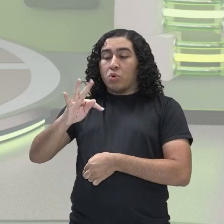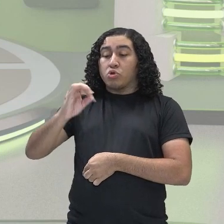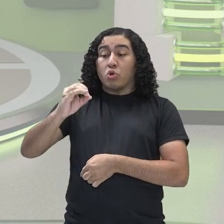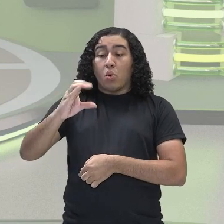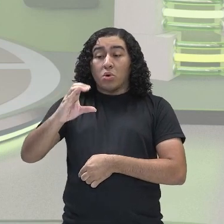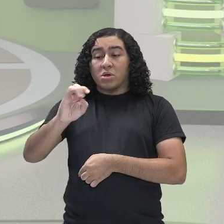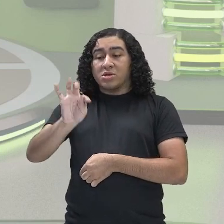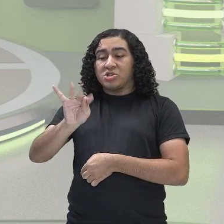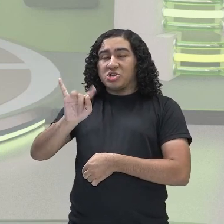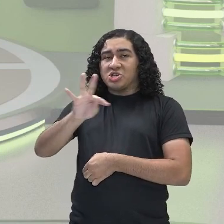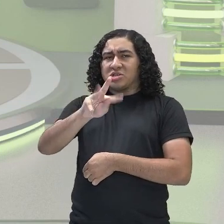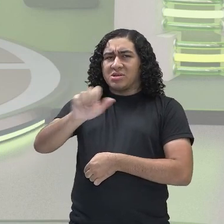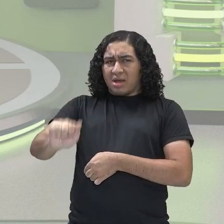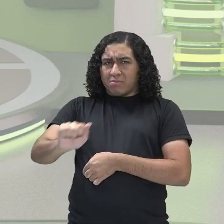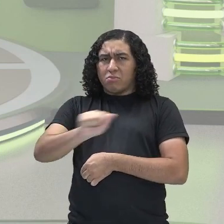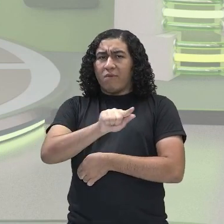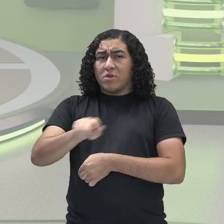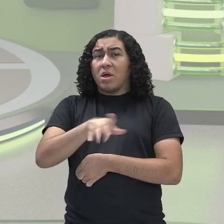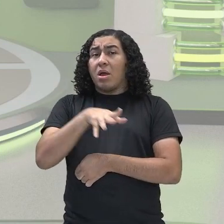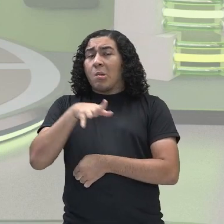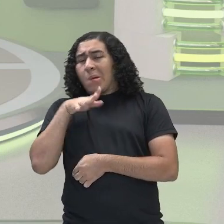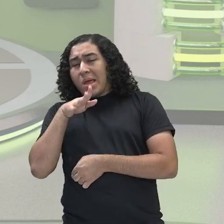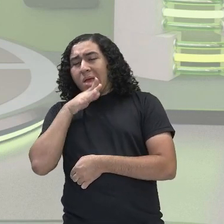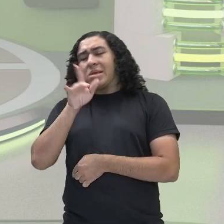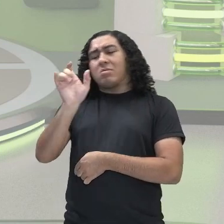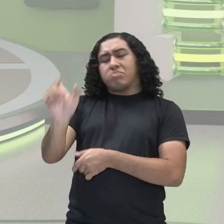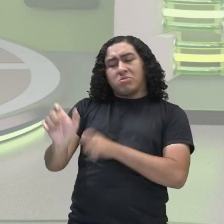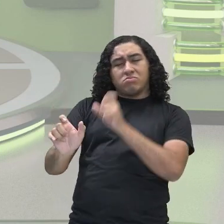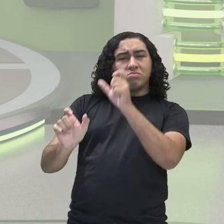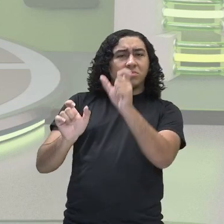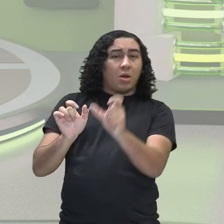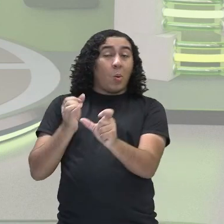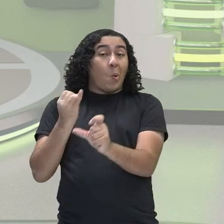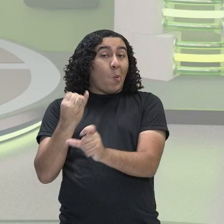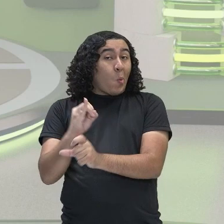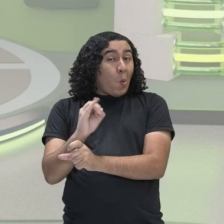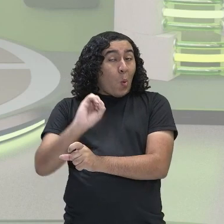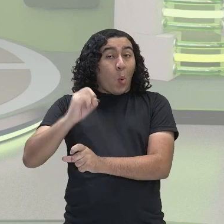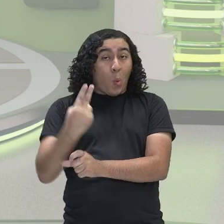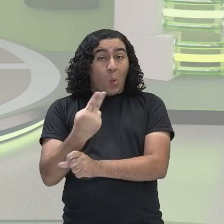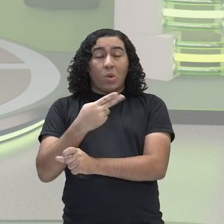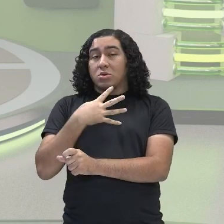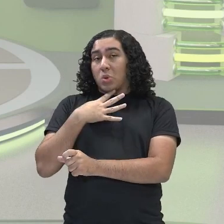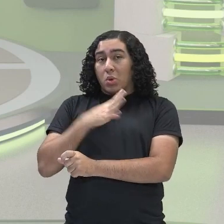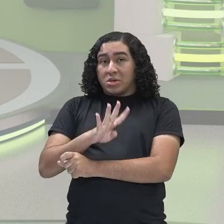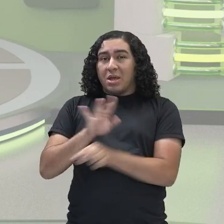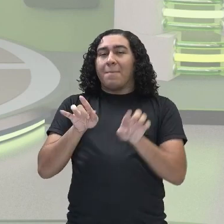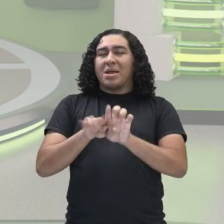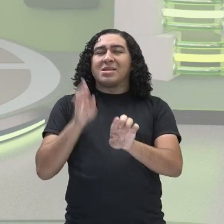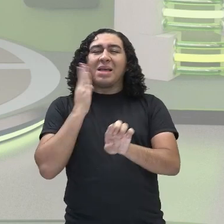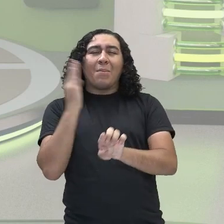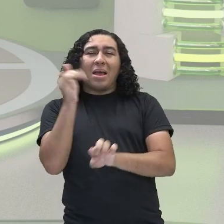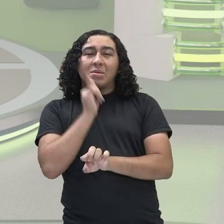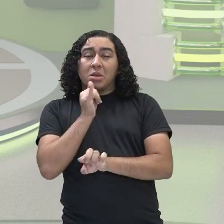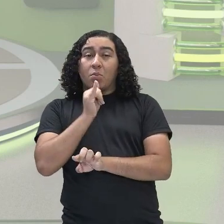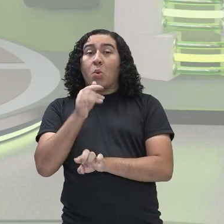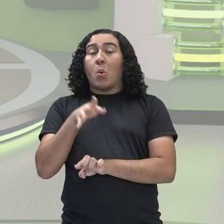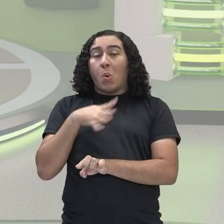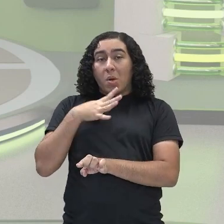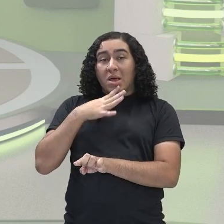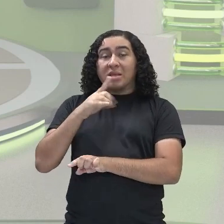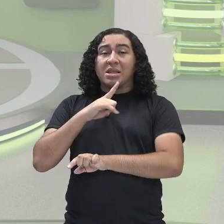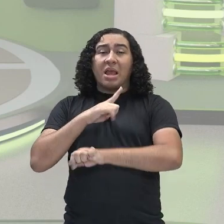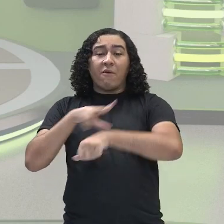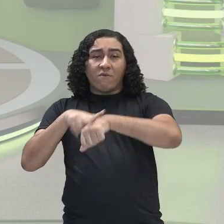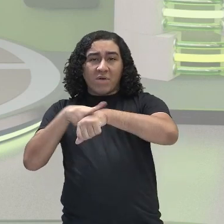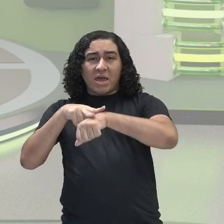já tenha ouvido falar alguma coisa a respeito, né? Ou talvez não conheça. Mas eu sei que você conhece, por exemplo, as algas, eu